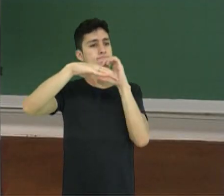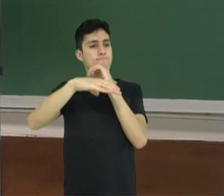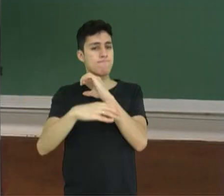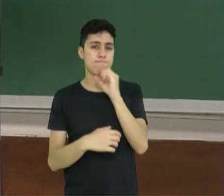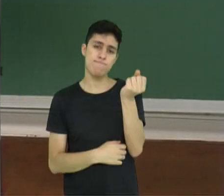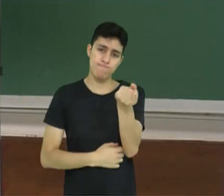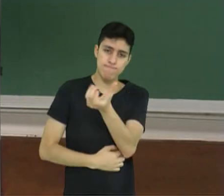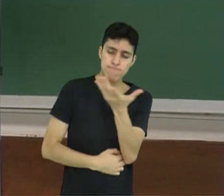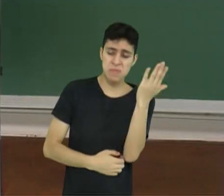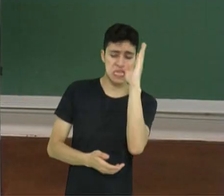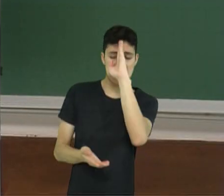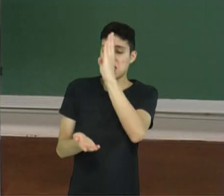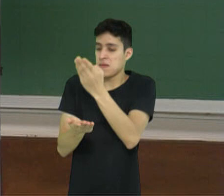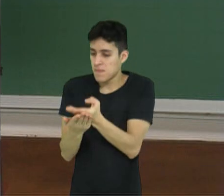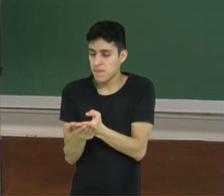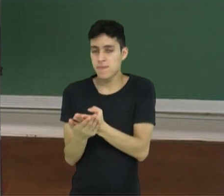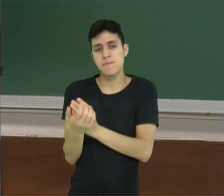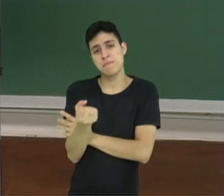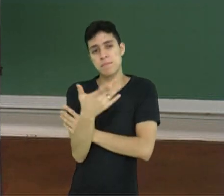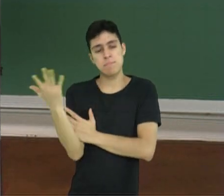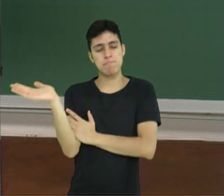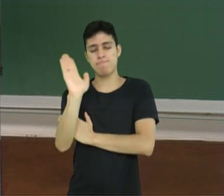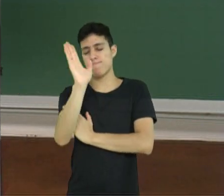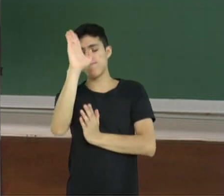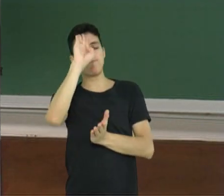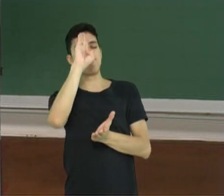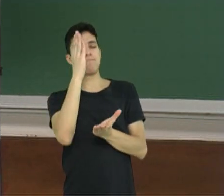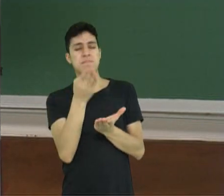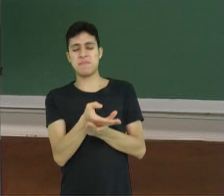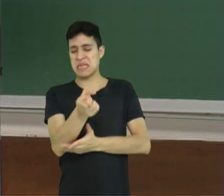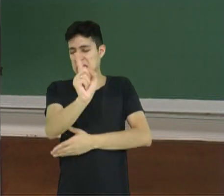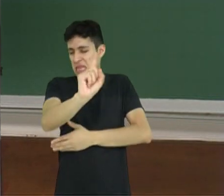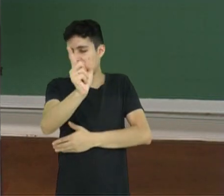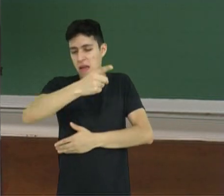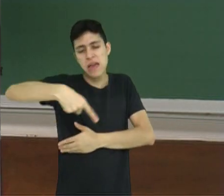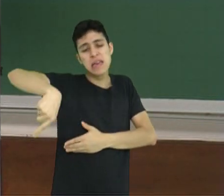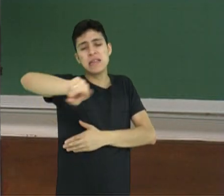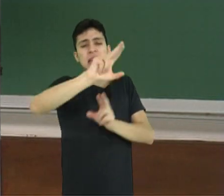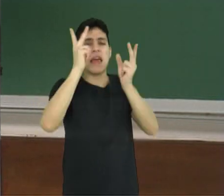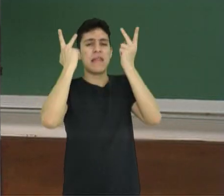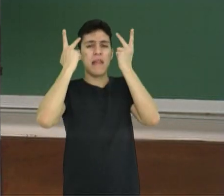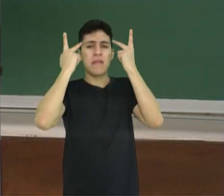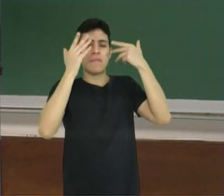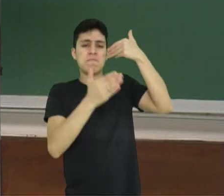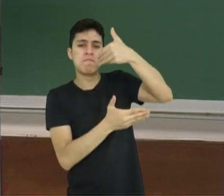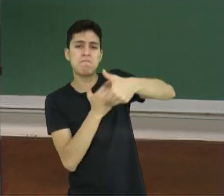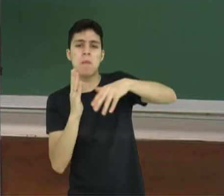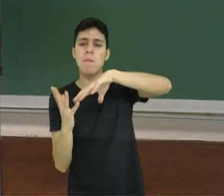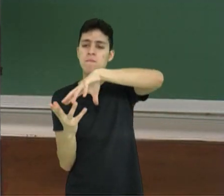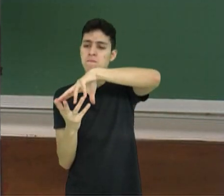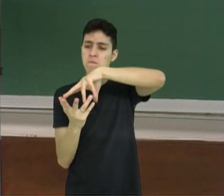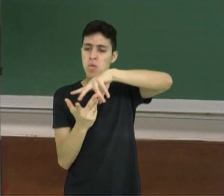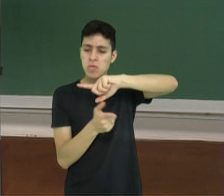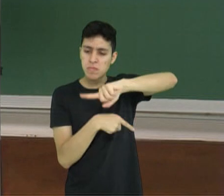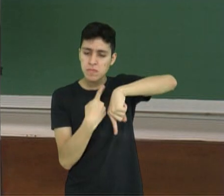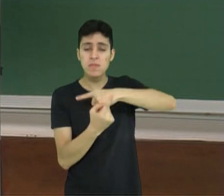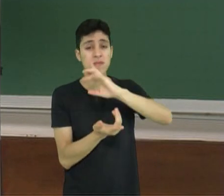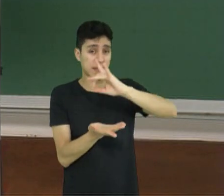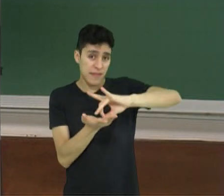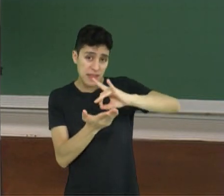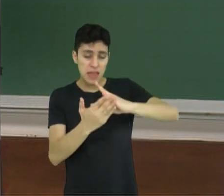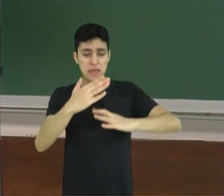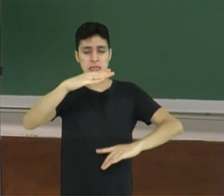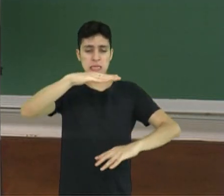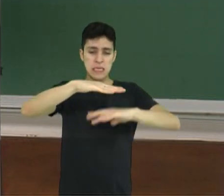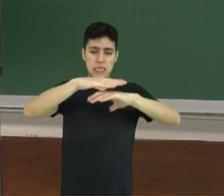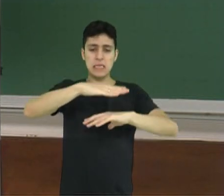que acreditam que existe, outros afirmam que não, que seria uma dinâmica natural do nosso planeta. Realmente o efeito estufa é um fenômeno natural.